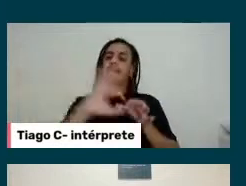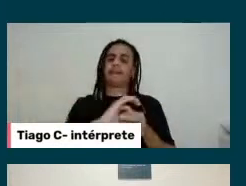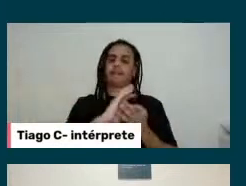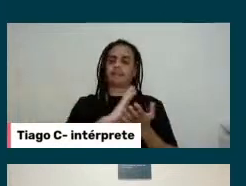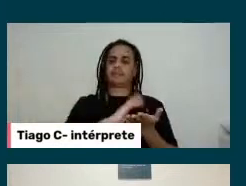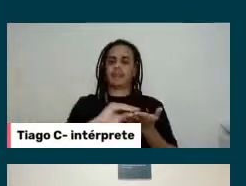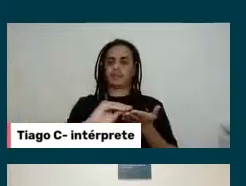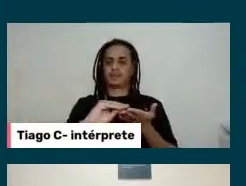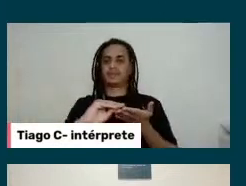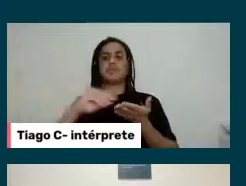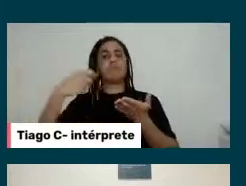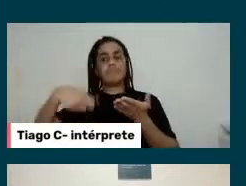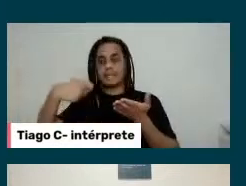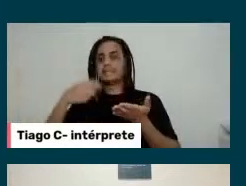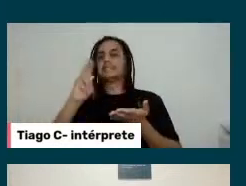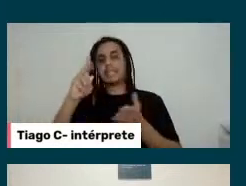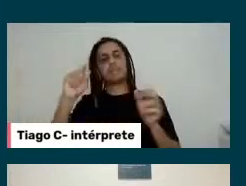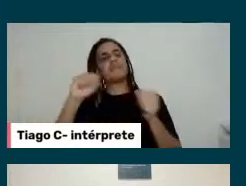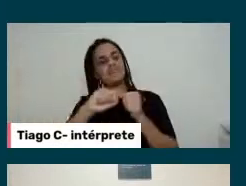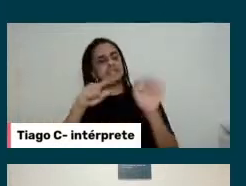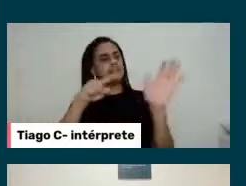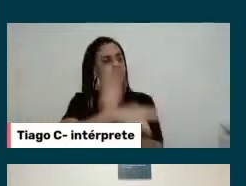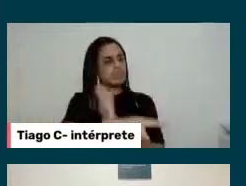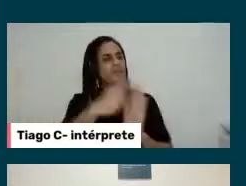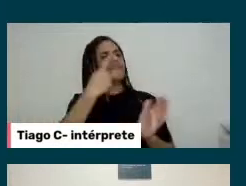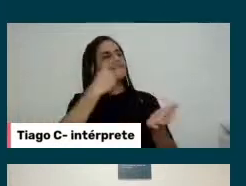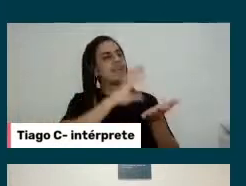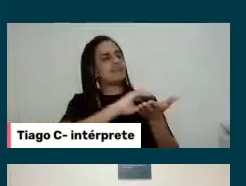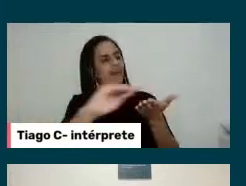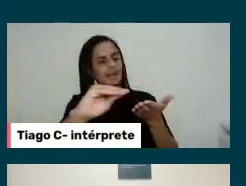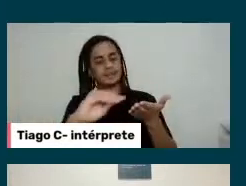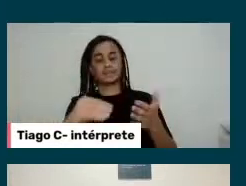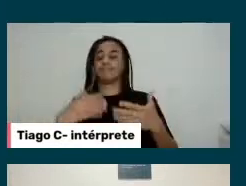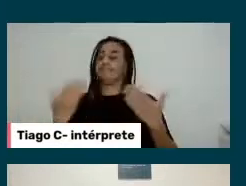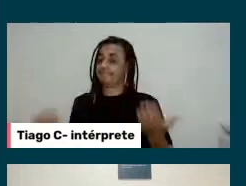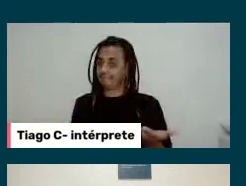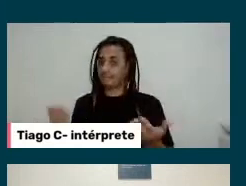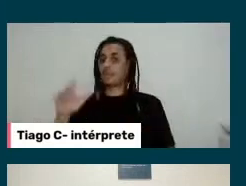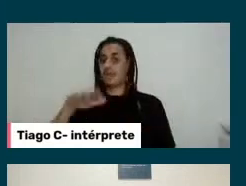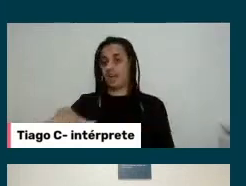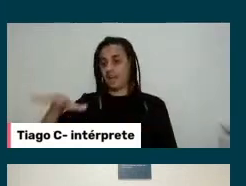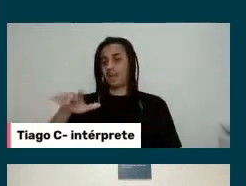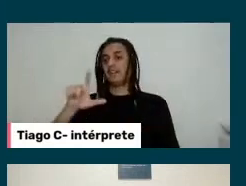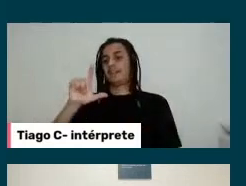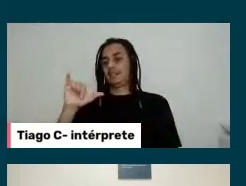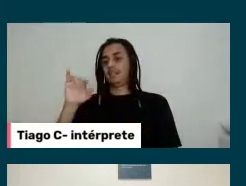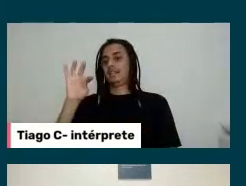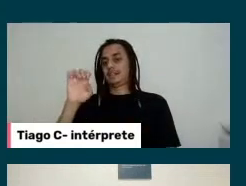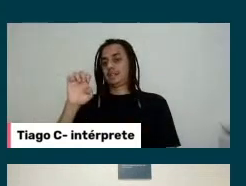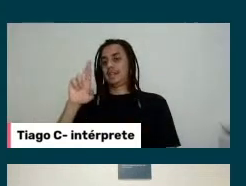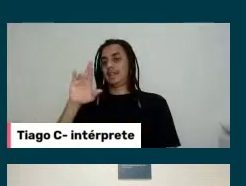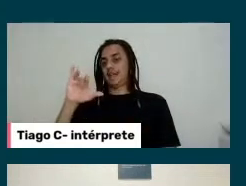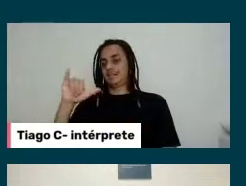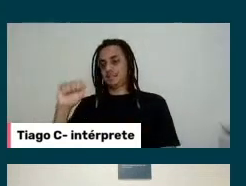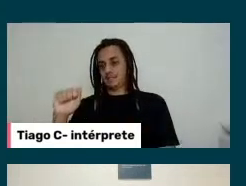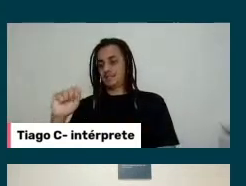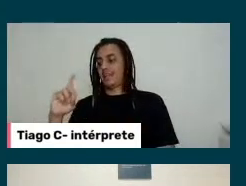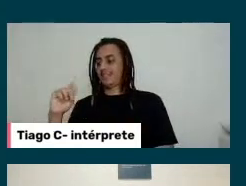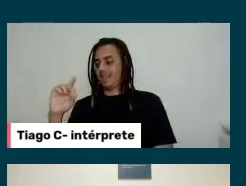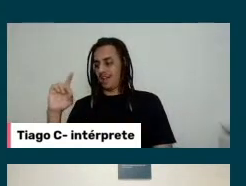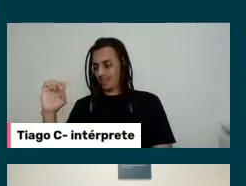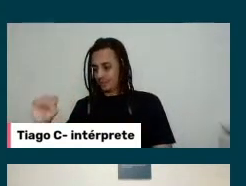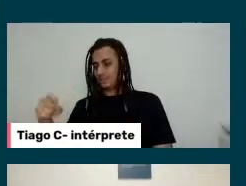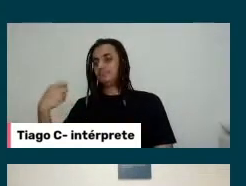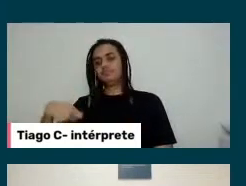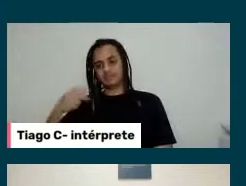essa pergunta com frequência. Então, é isso, a literacia de dados precisa cultivar essa mentalidade.